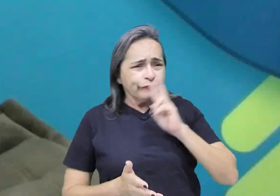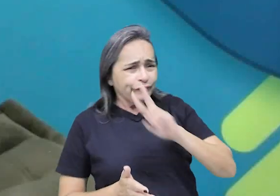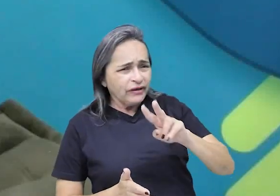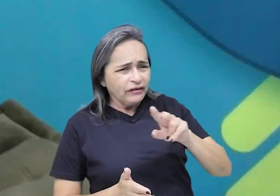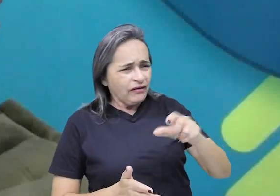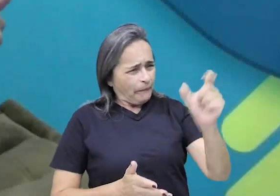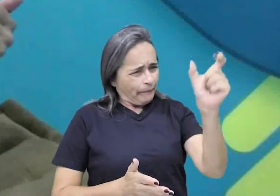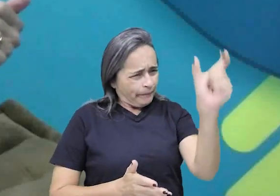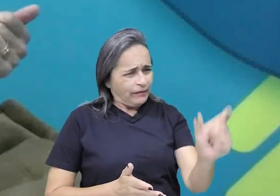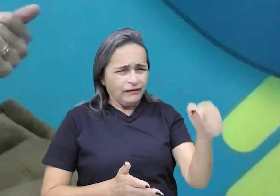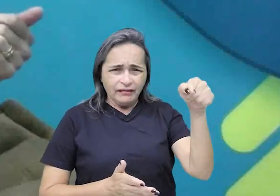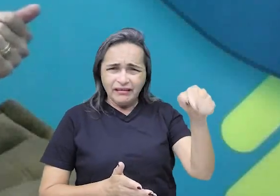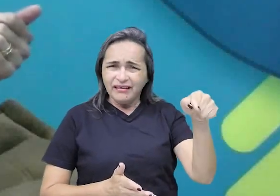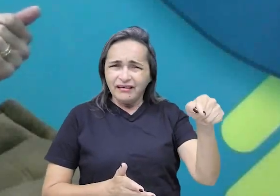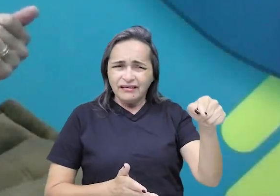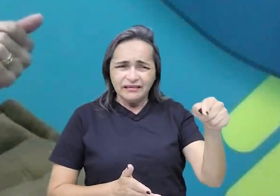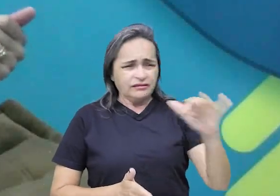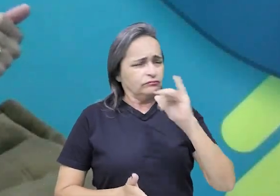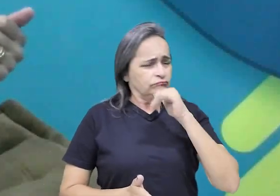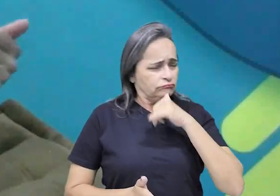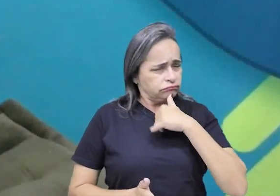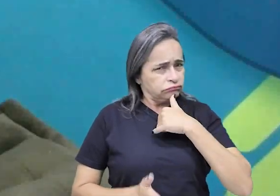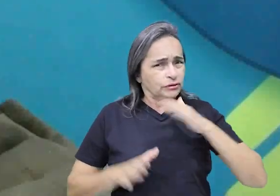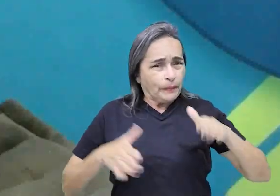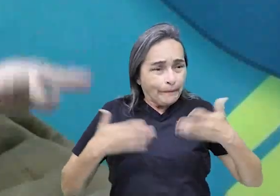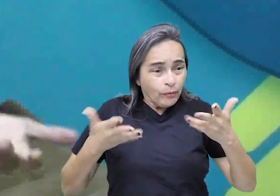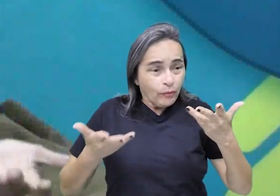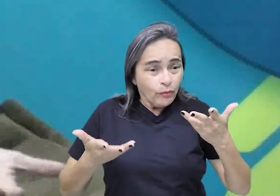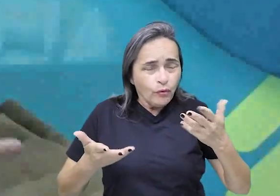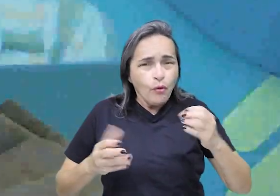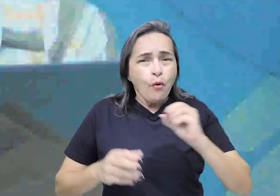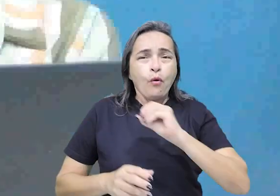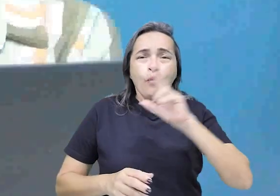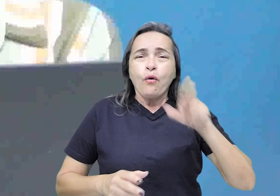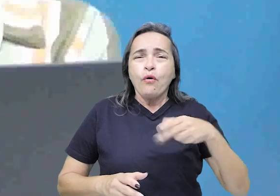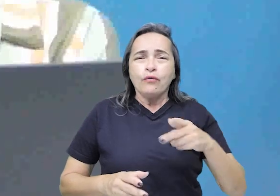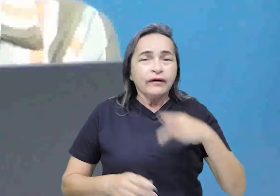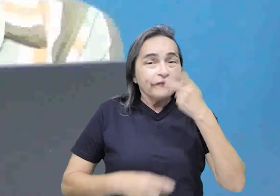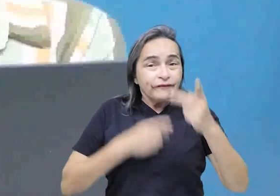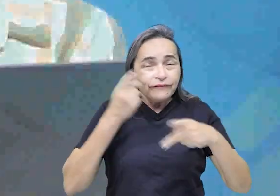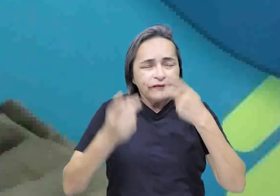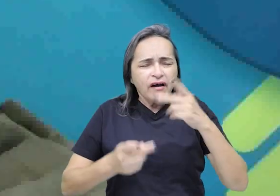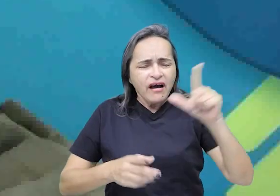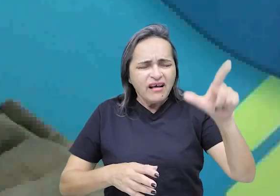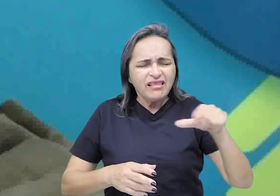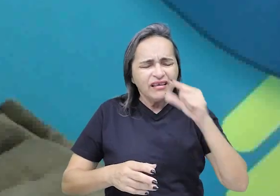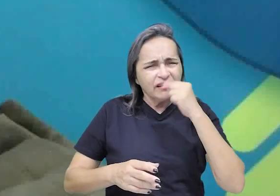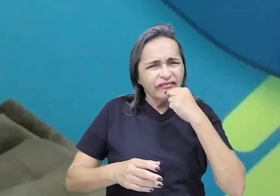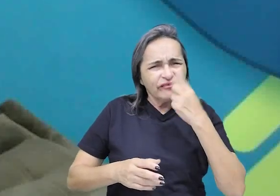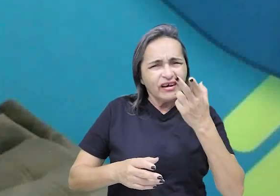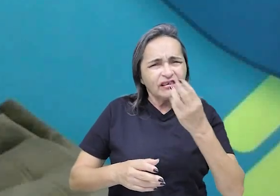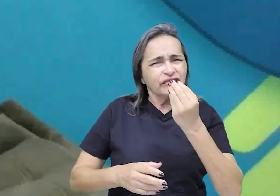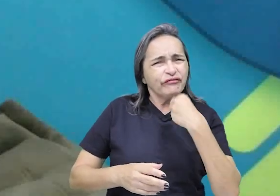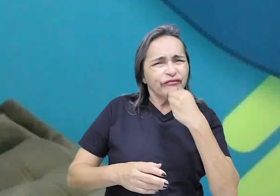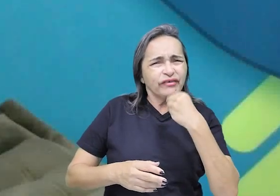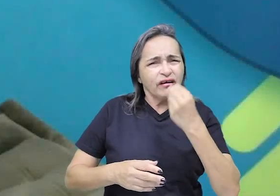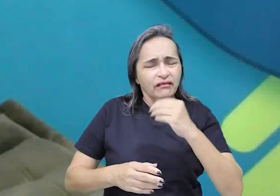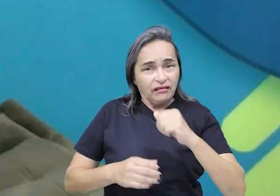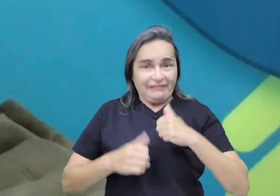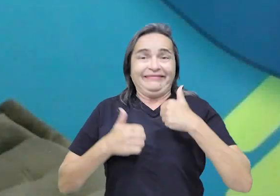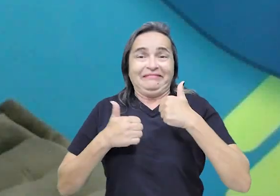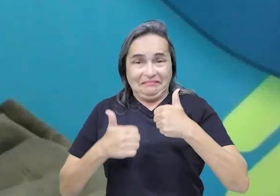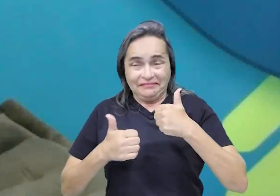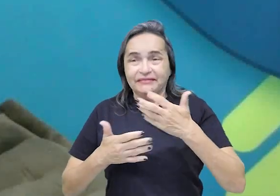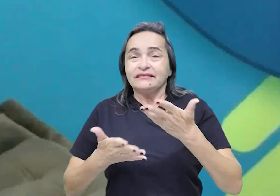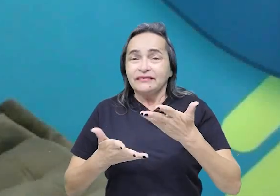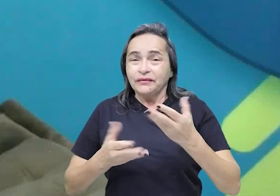tá triste através da voz dela. Da entonação, da inflexão, né? De como ela está falando, né? E